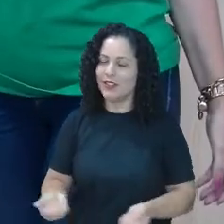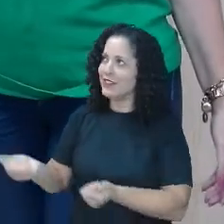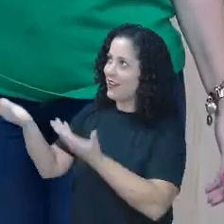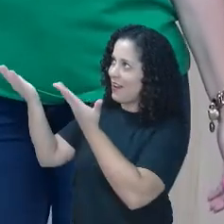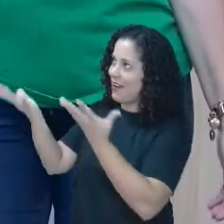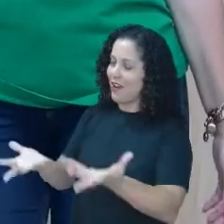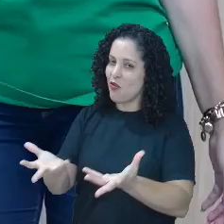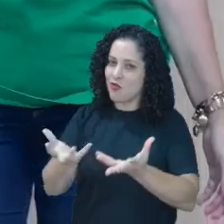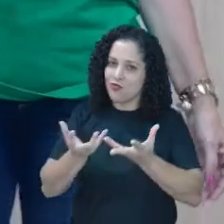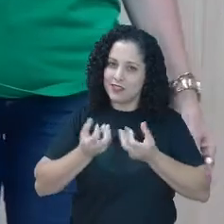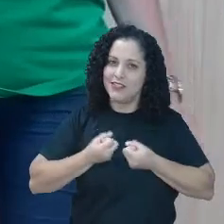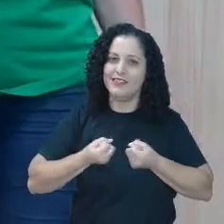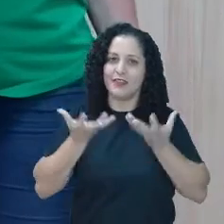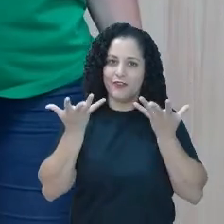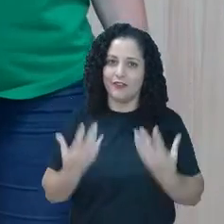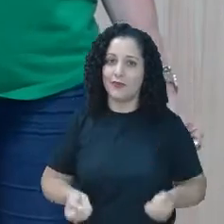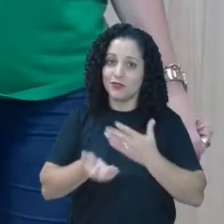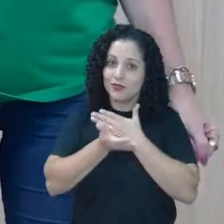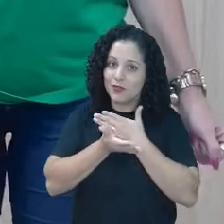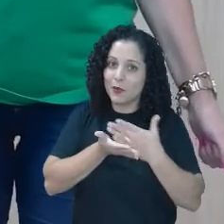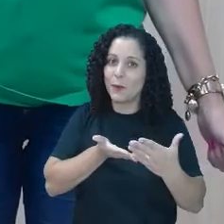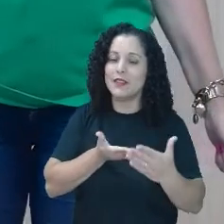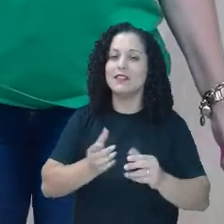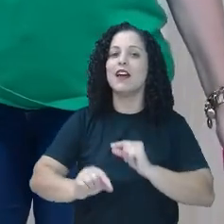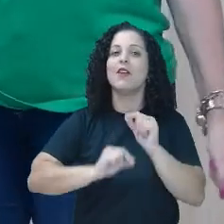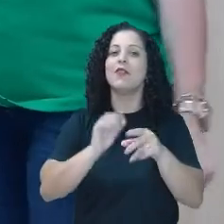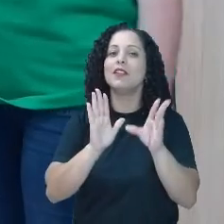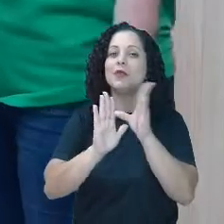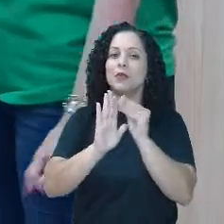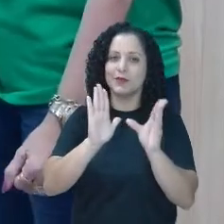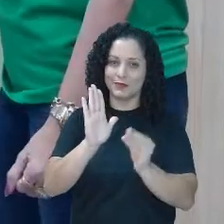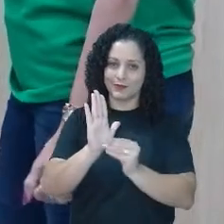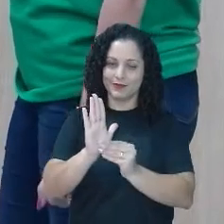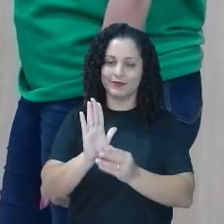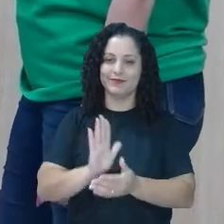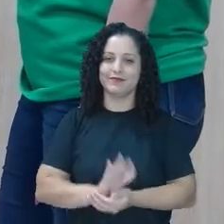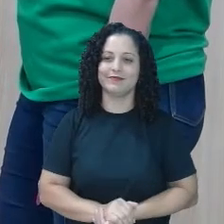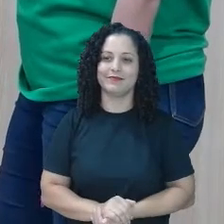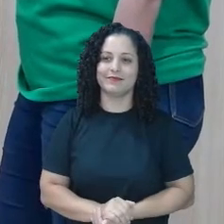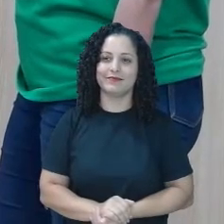colhida maravilhosa, vamos começar com o nosso conteúdo.